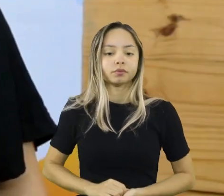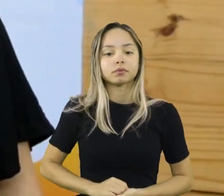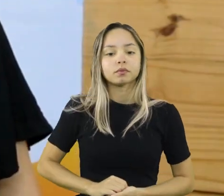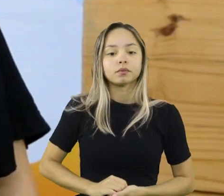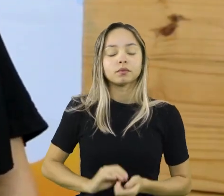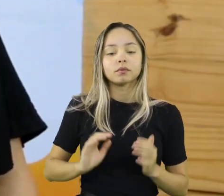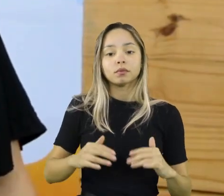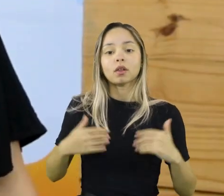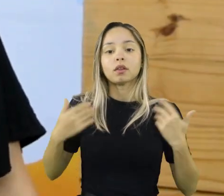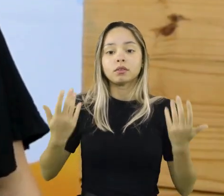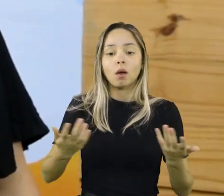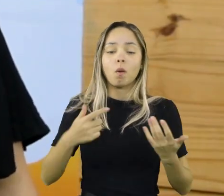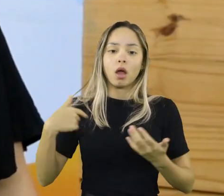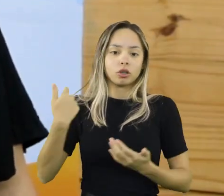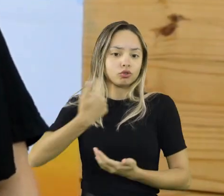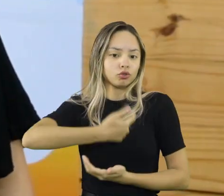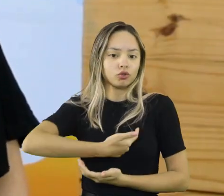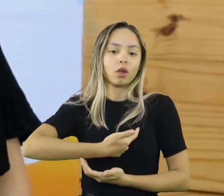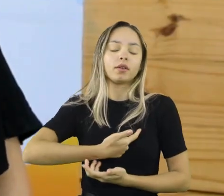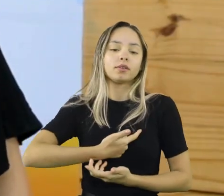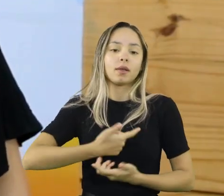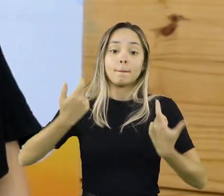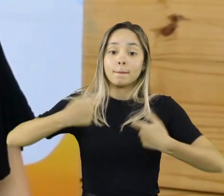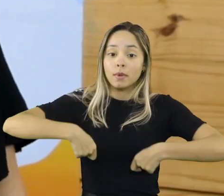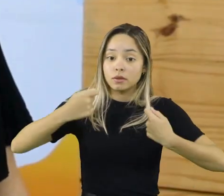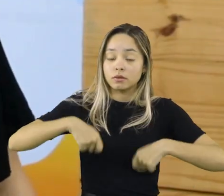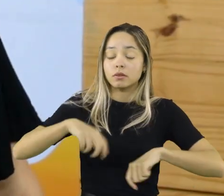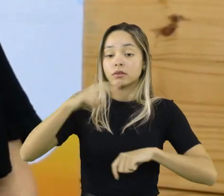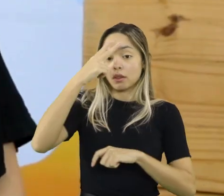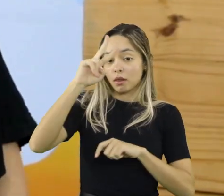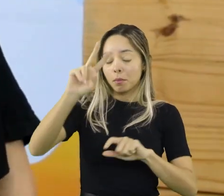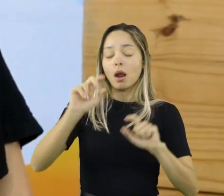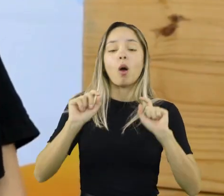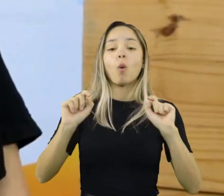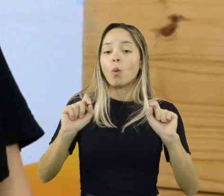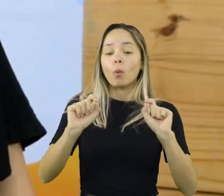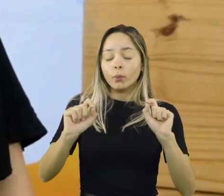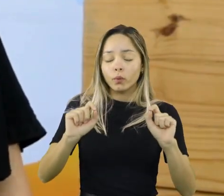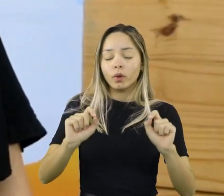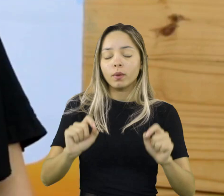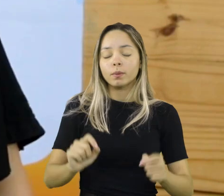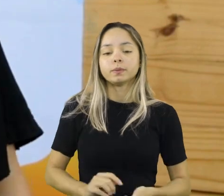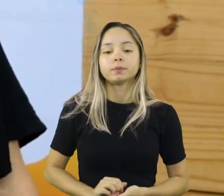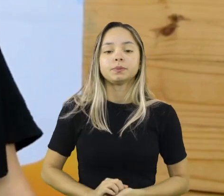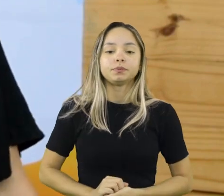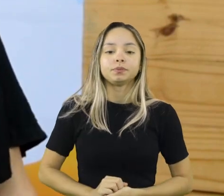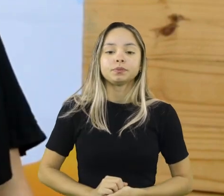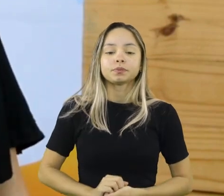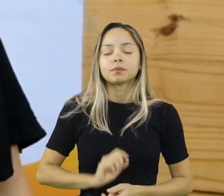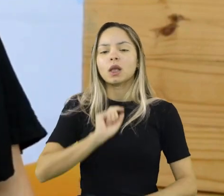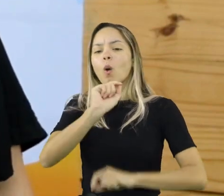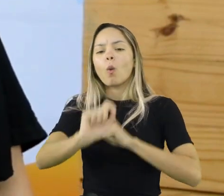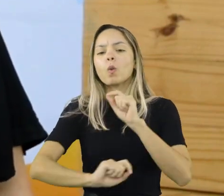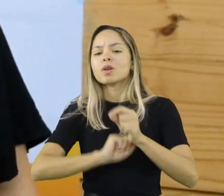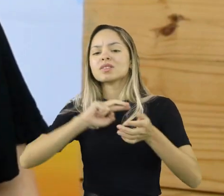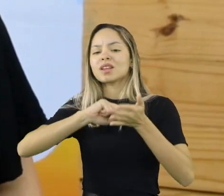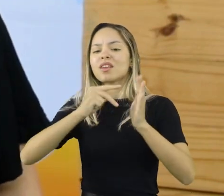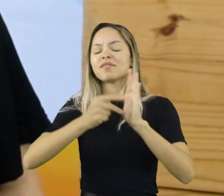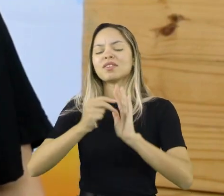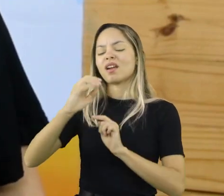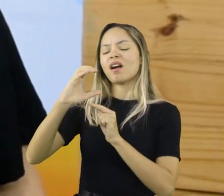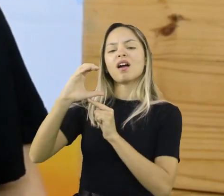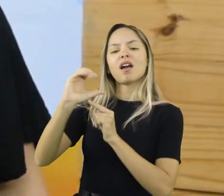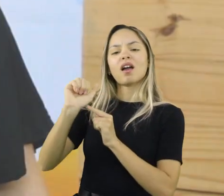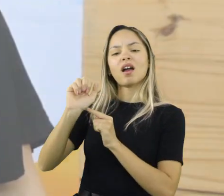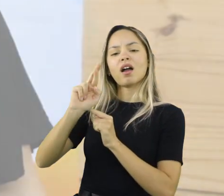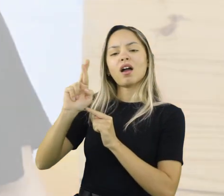a gente não pode falar disso esquecendo, né, de trazer um pouquinho o que é carreira efetivamente,